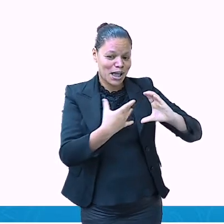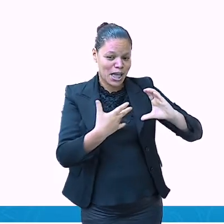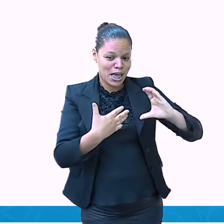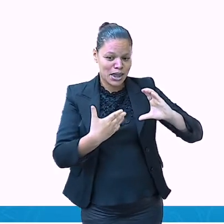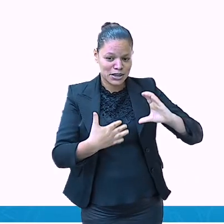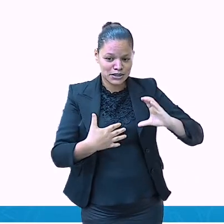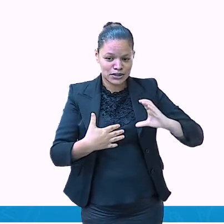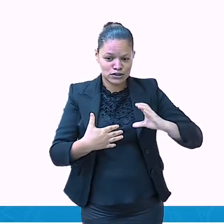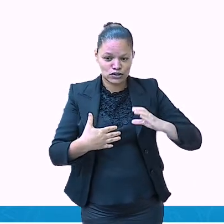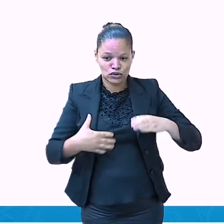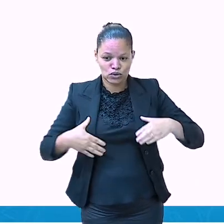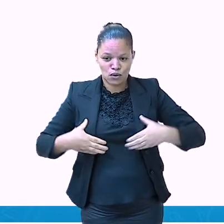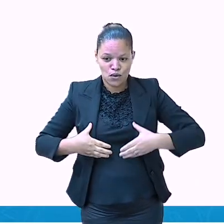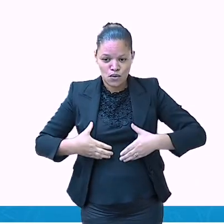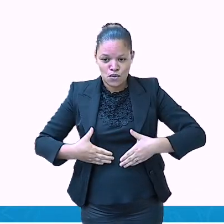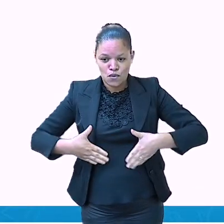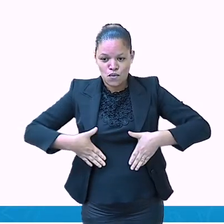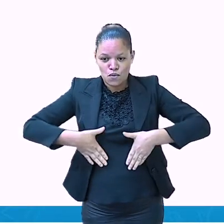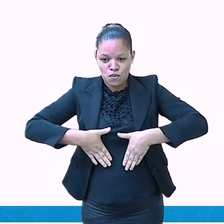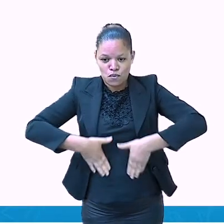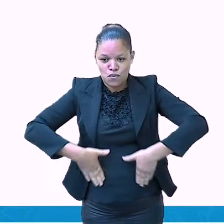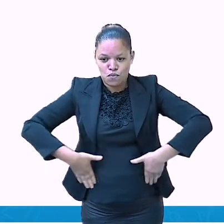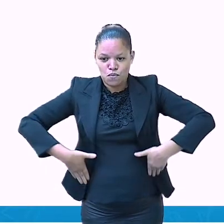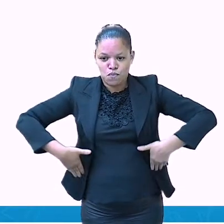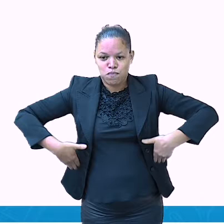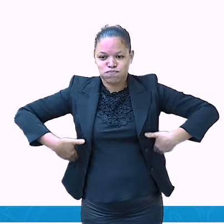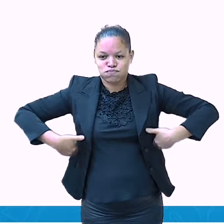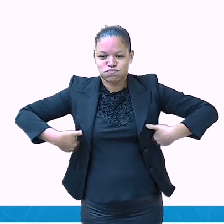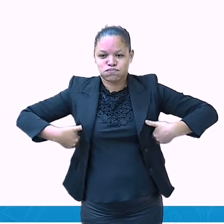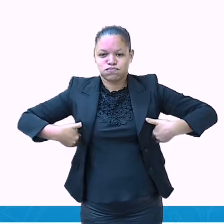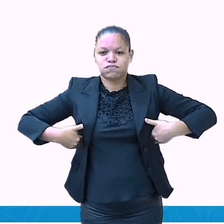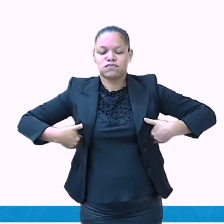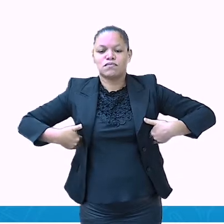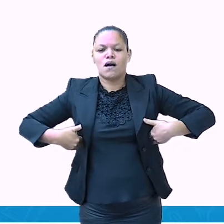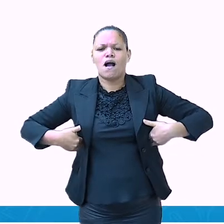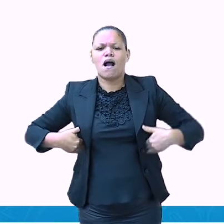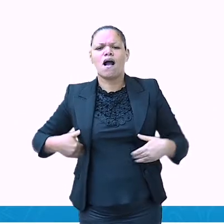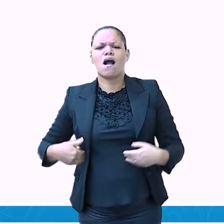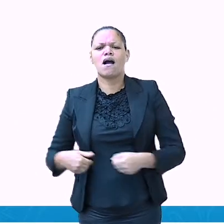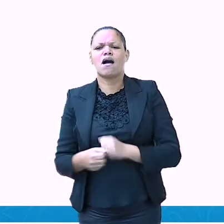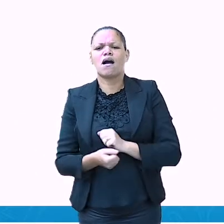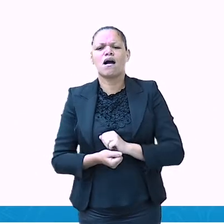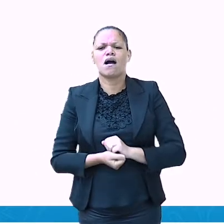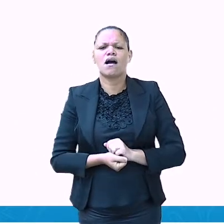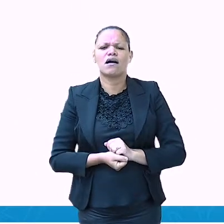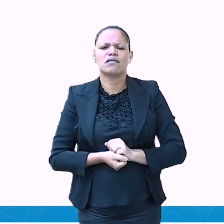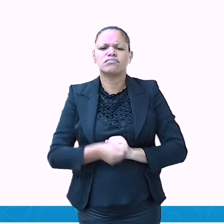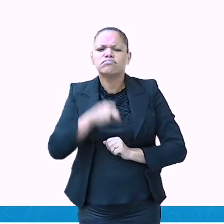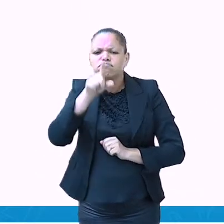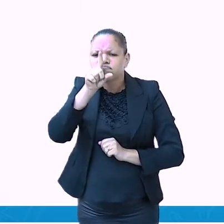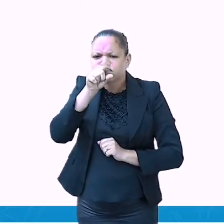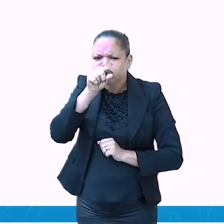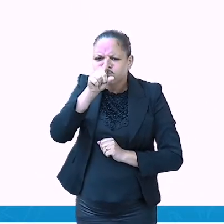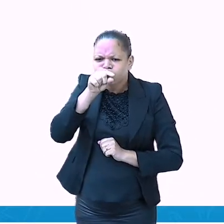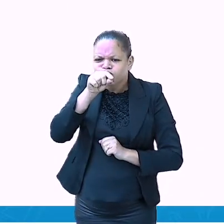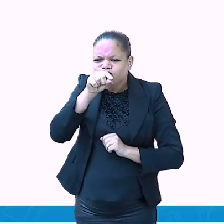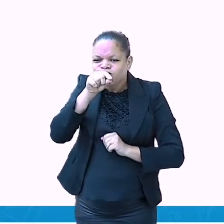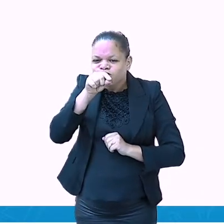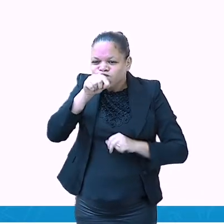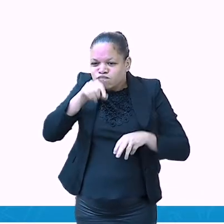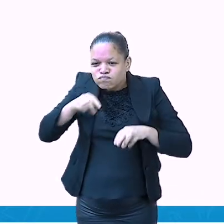vamos dizer que, aqui um simples exemplo. Essa parte vermelho aqui mais claro são